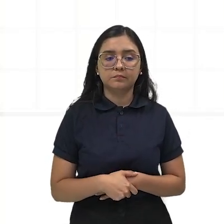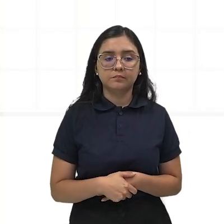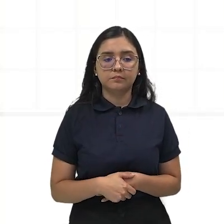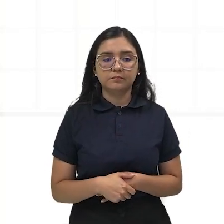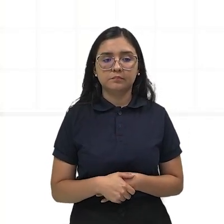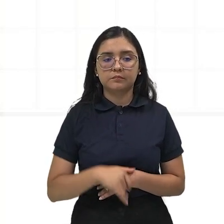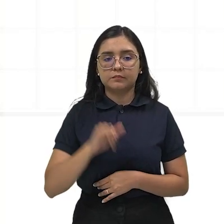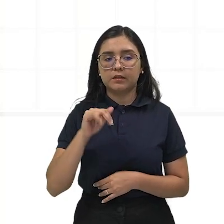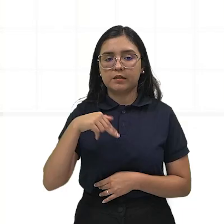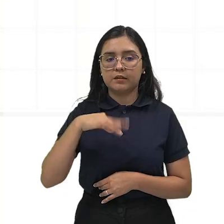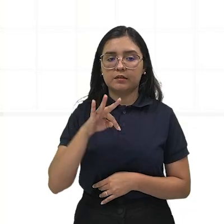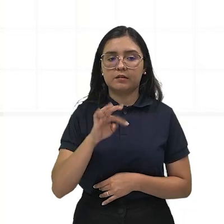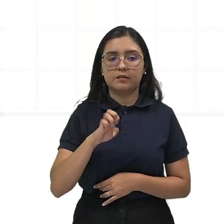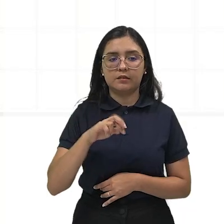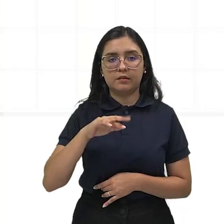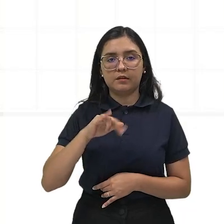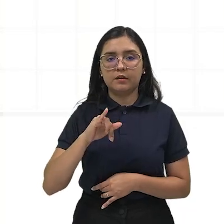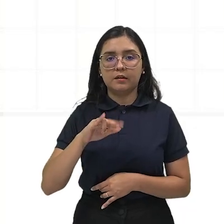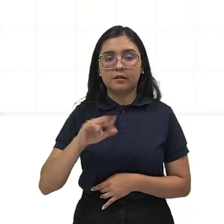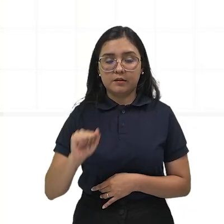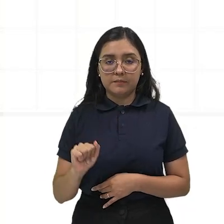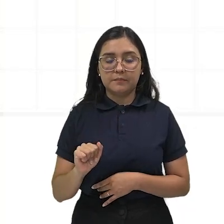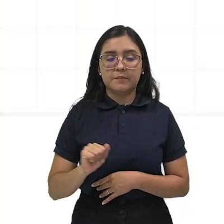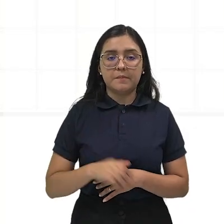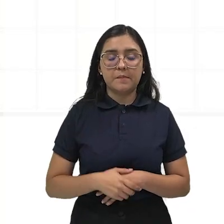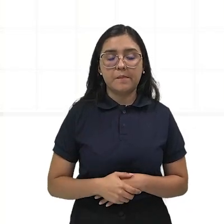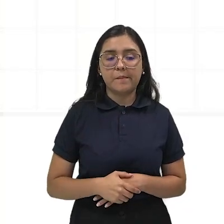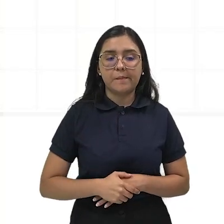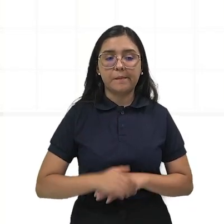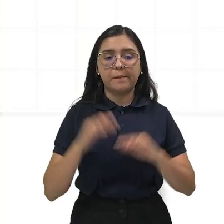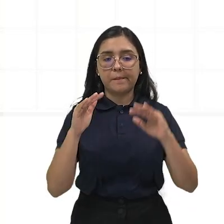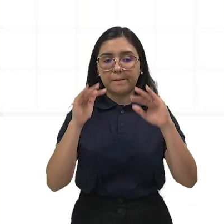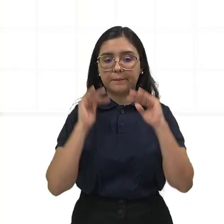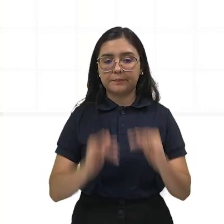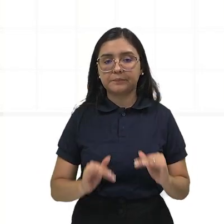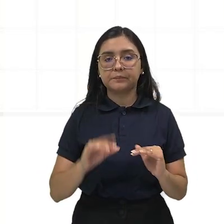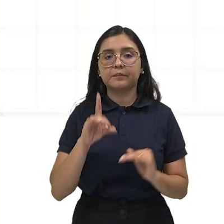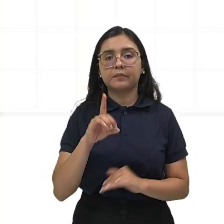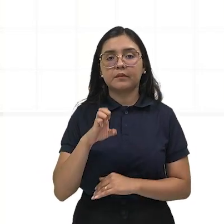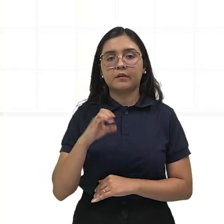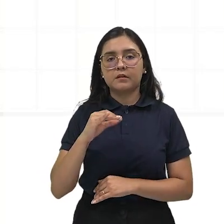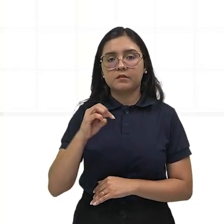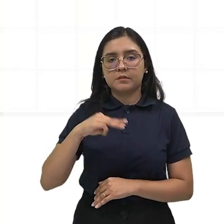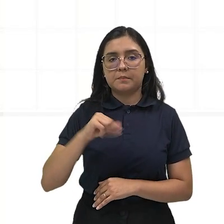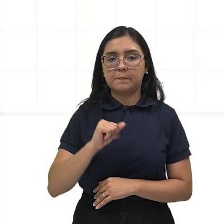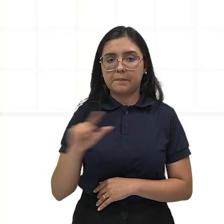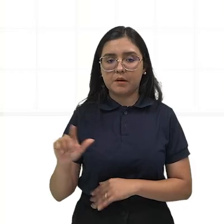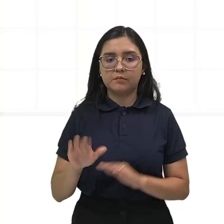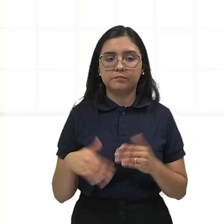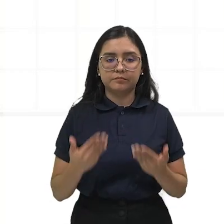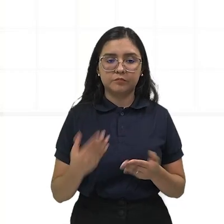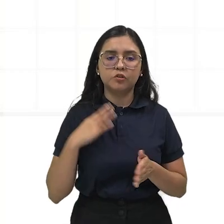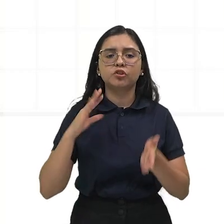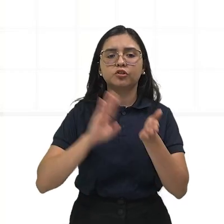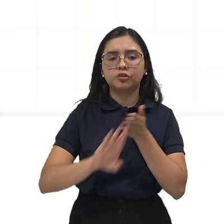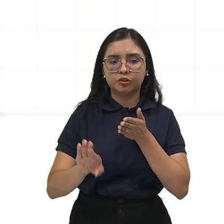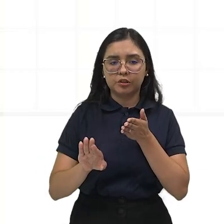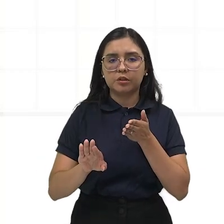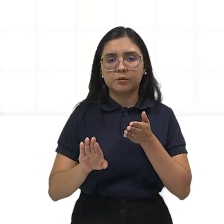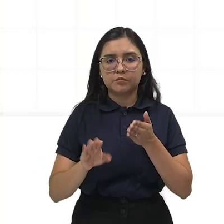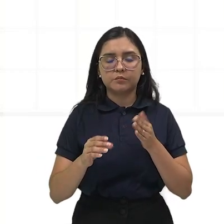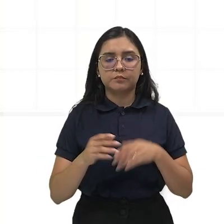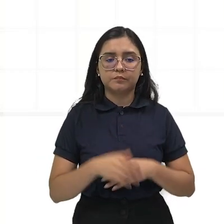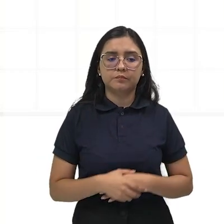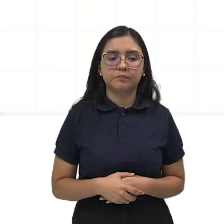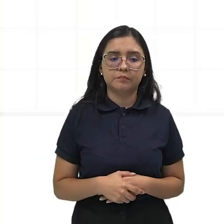0. É a parte inteira. A parte decimal, como nós retiramos a parte inteira